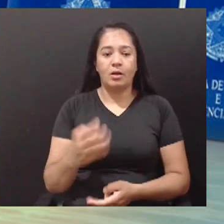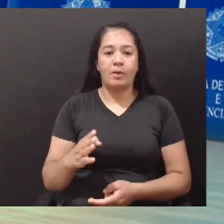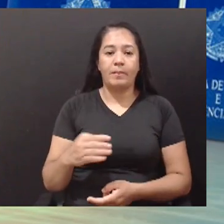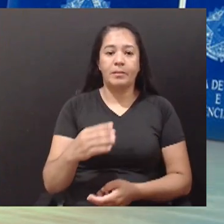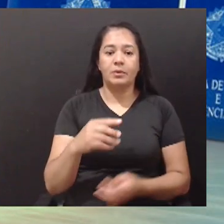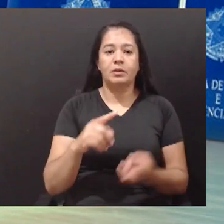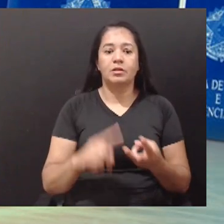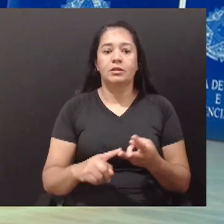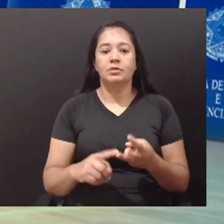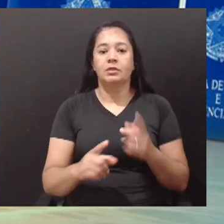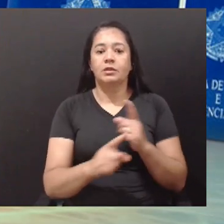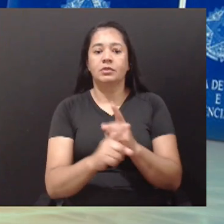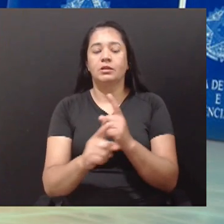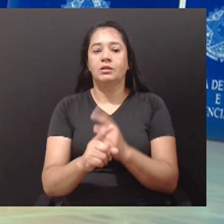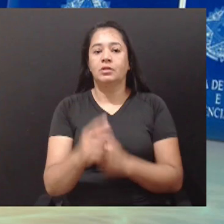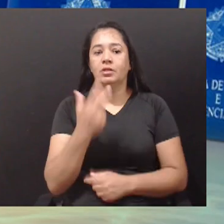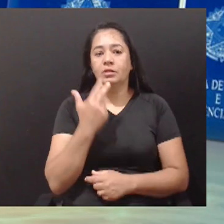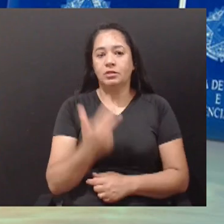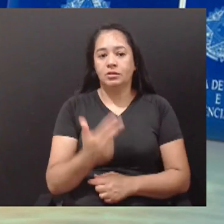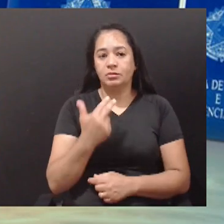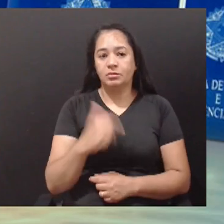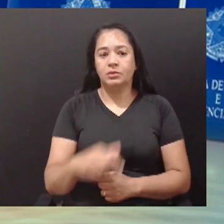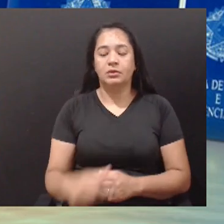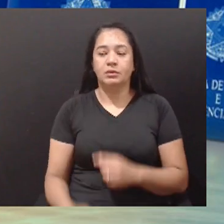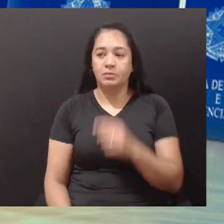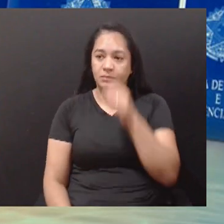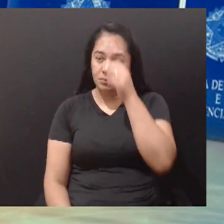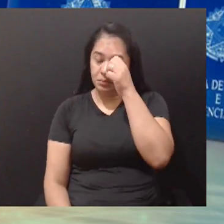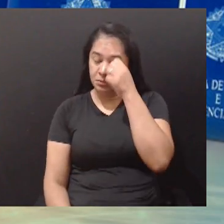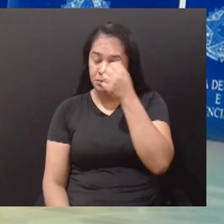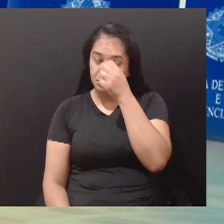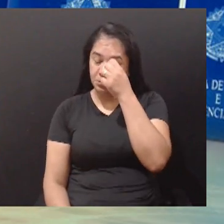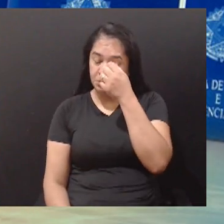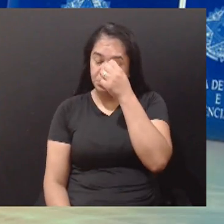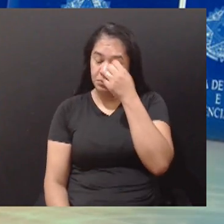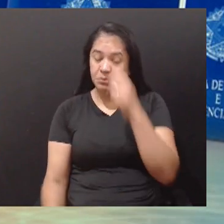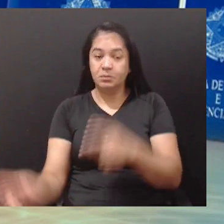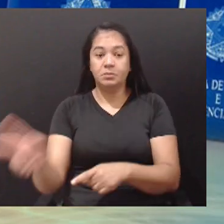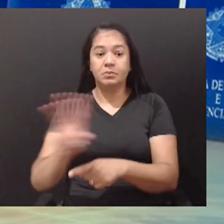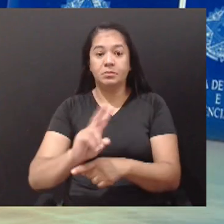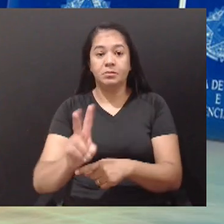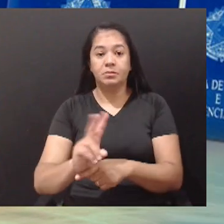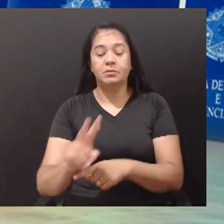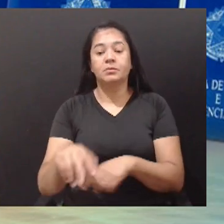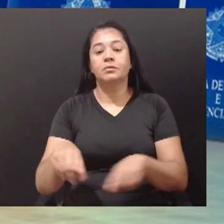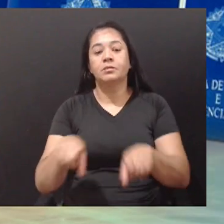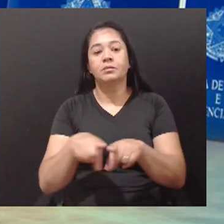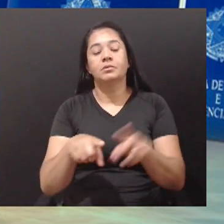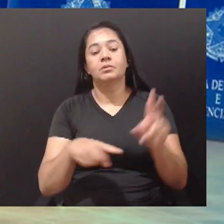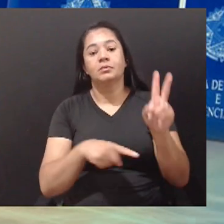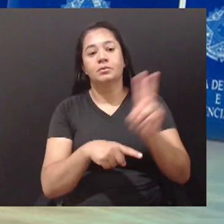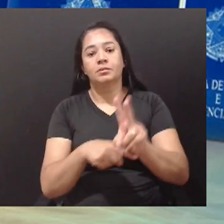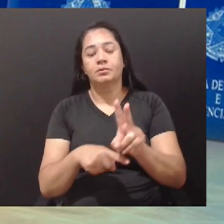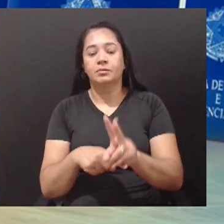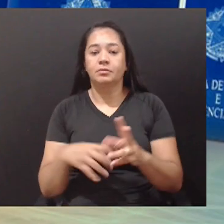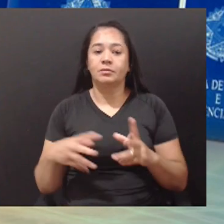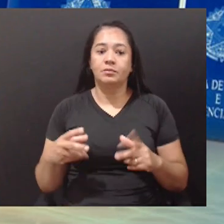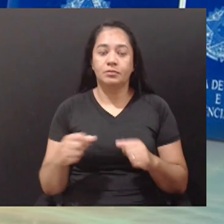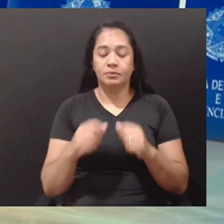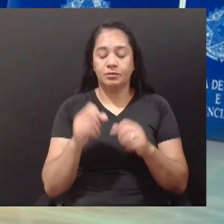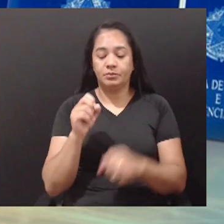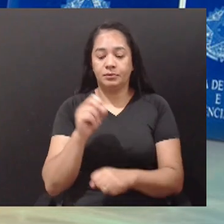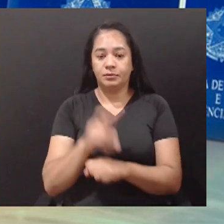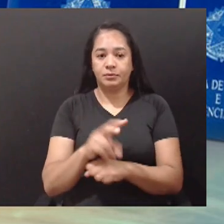bilíngue, subgerente, vigia e zelador. Para conferir todas as vagas, é só